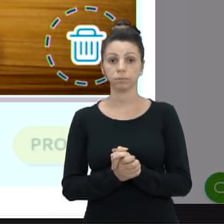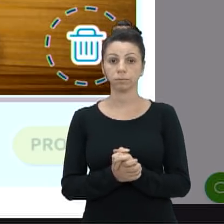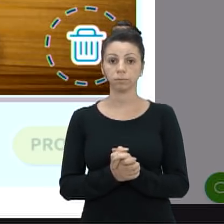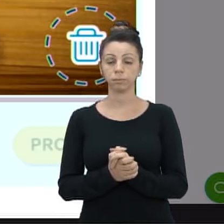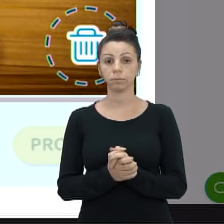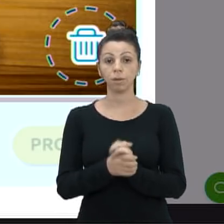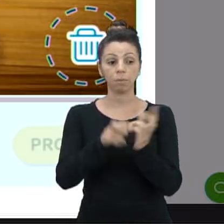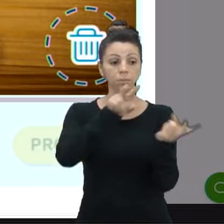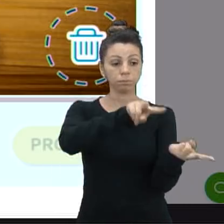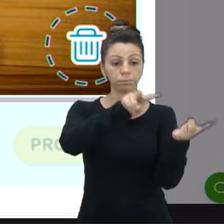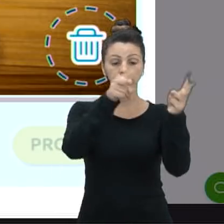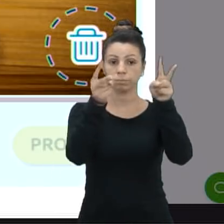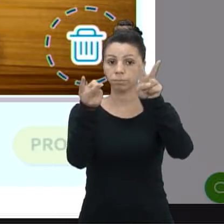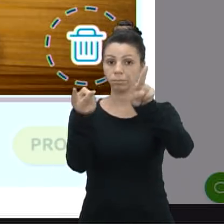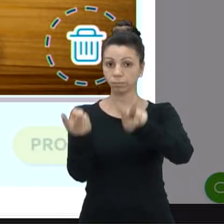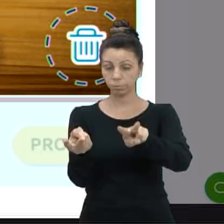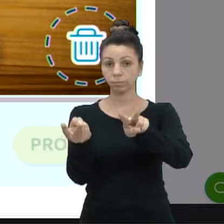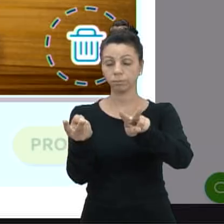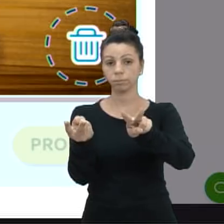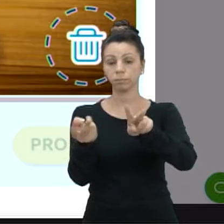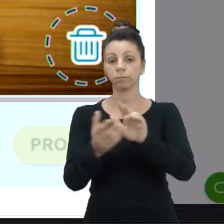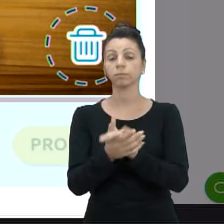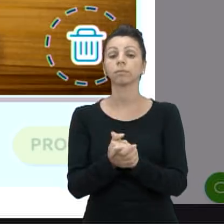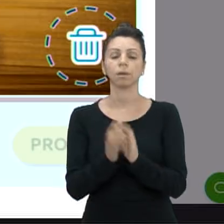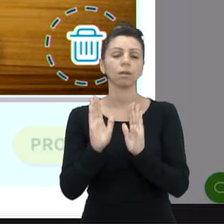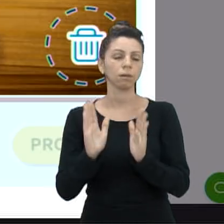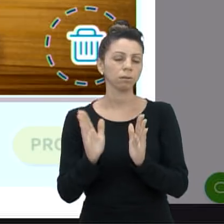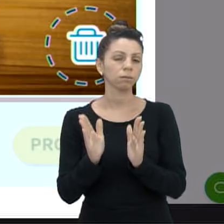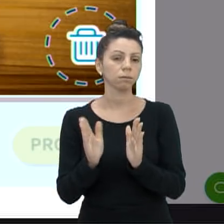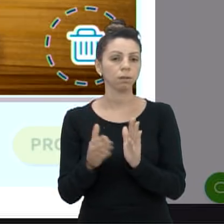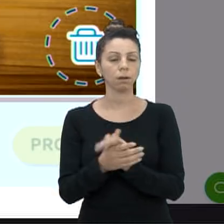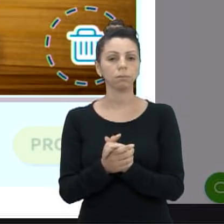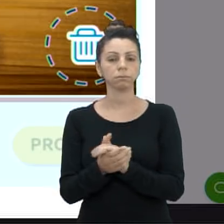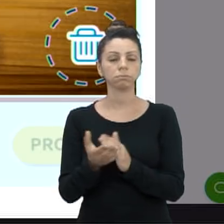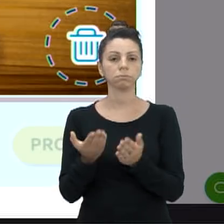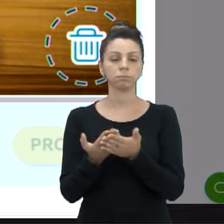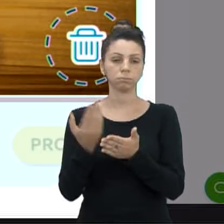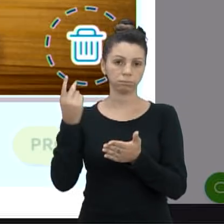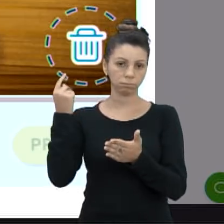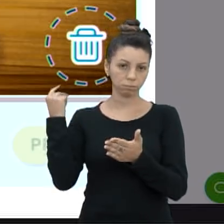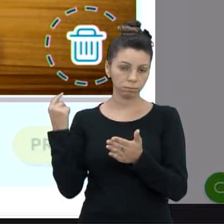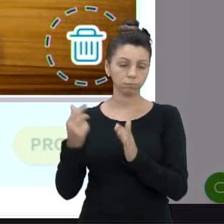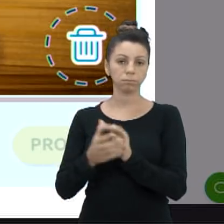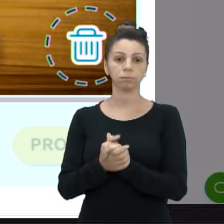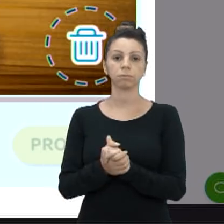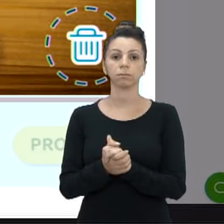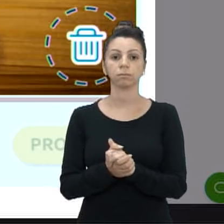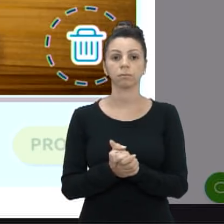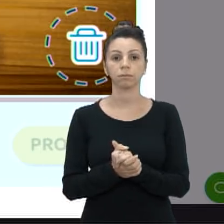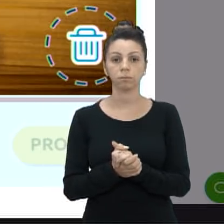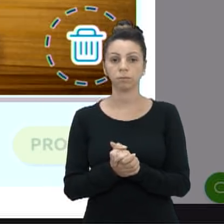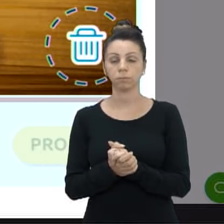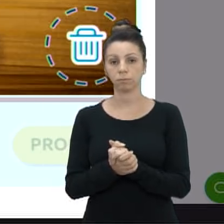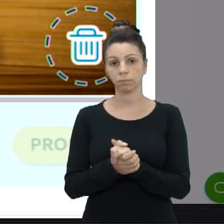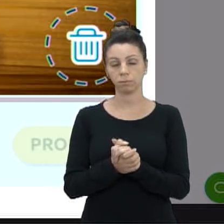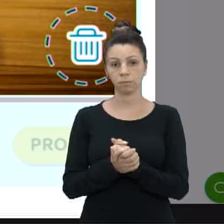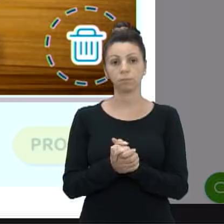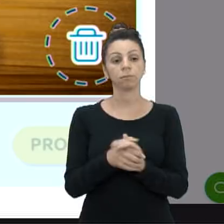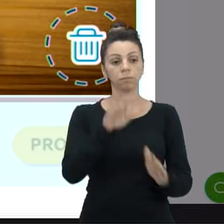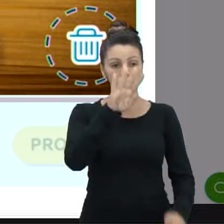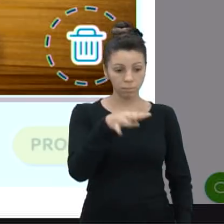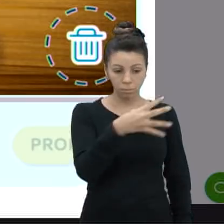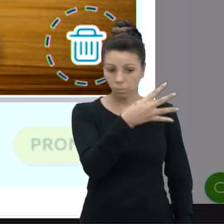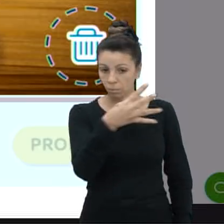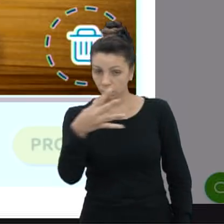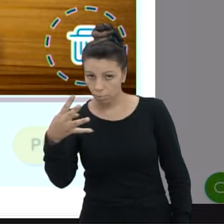a transformação de unidades aqui. A gente já viu essas transformações na aula passada. Então, você pega aquela tabelinha que a gente